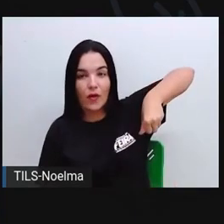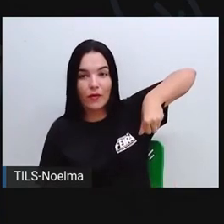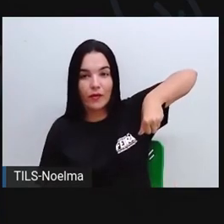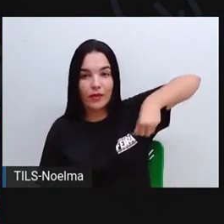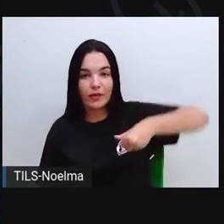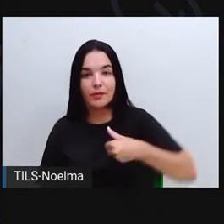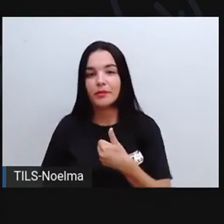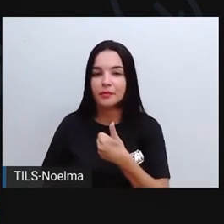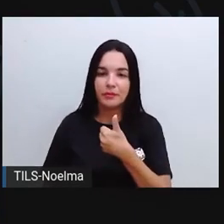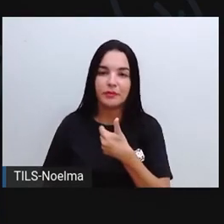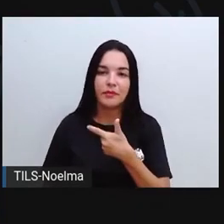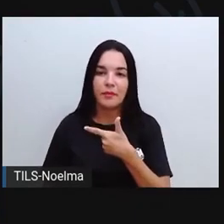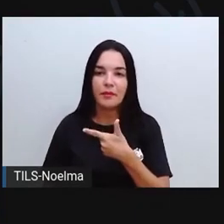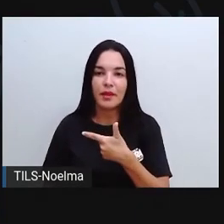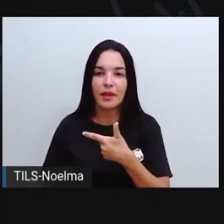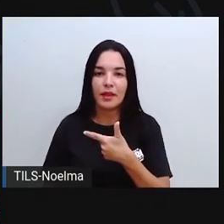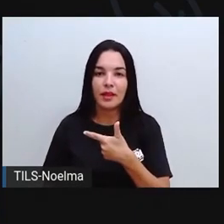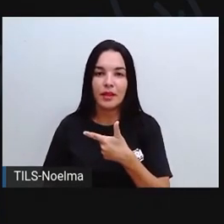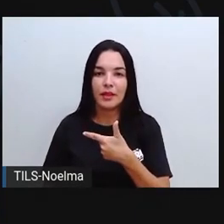19,